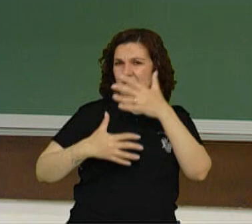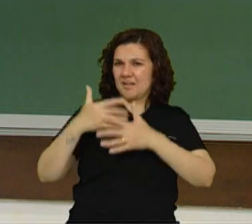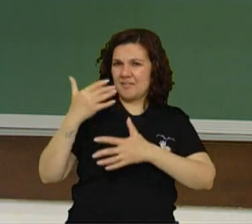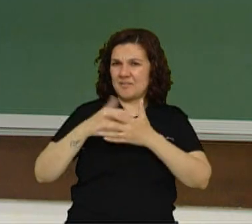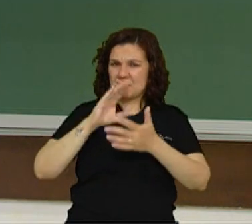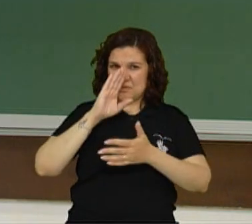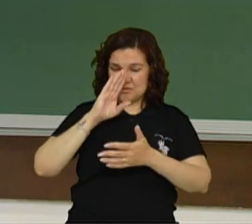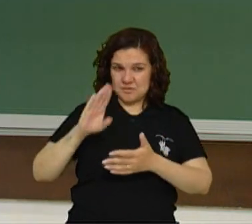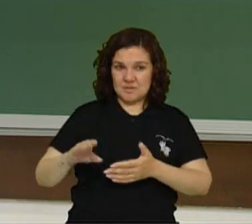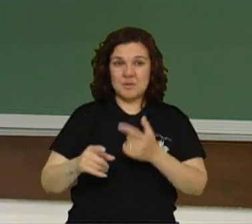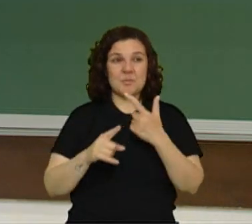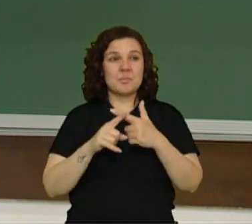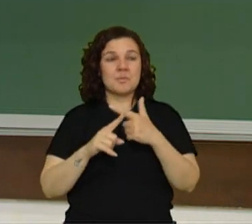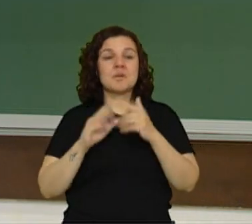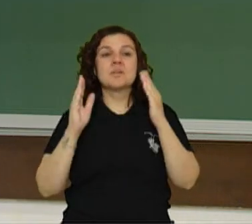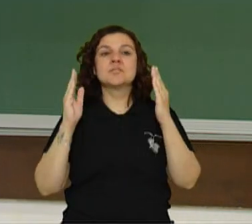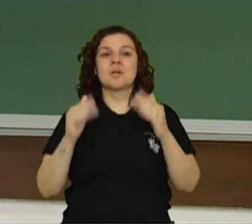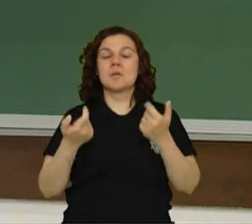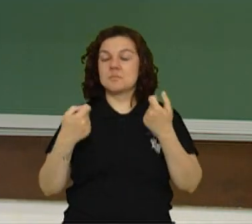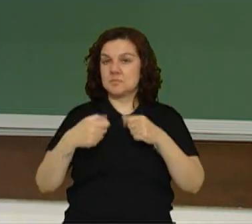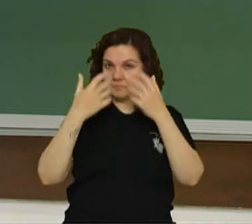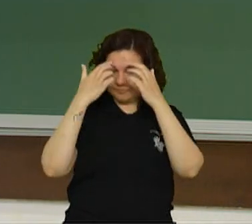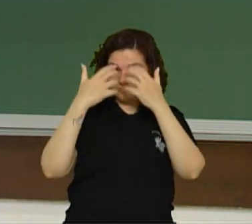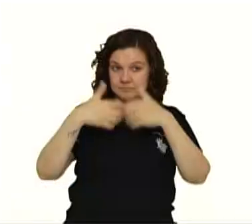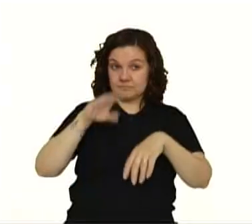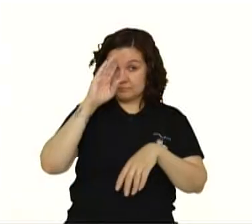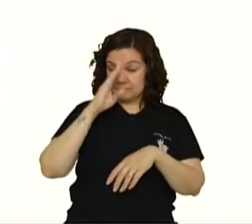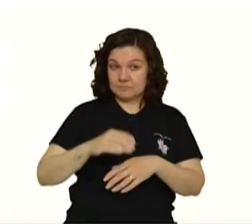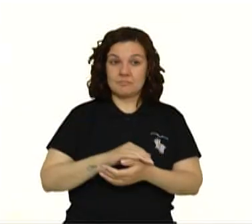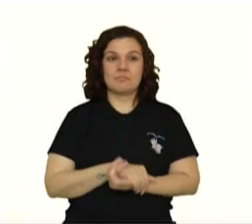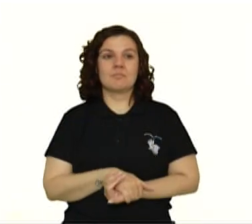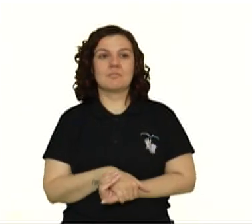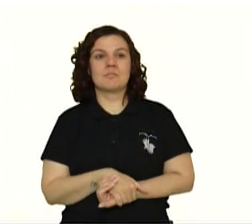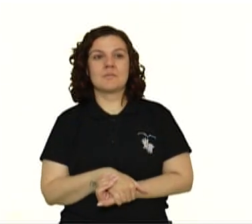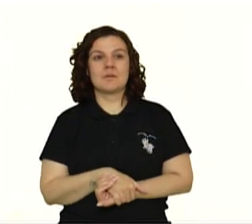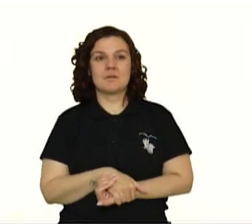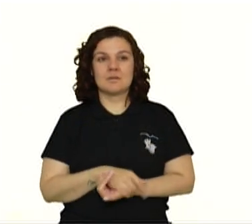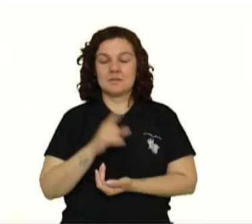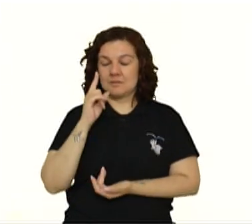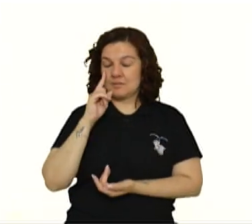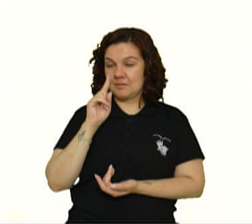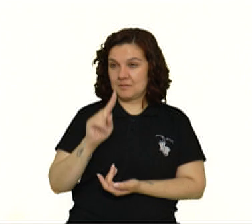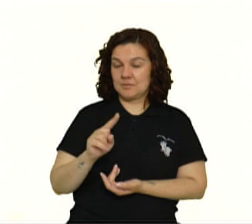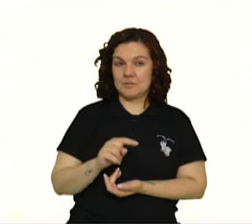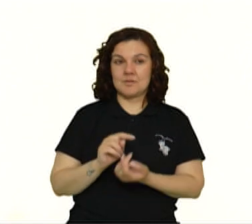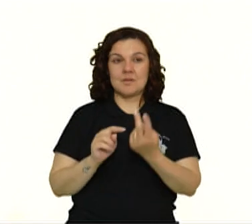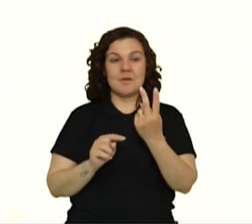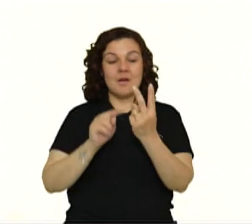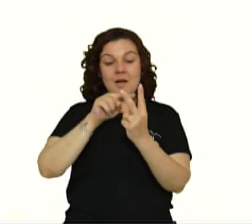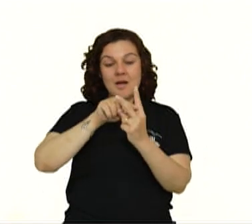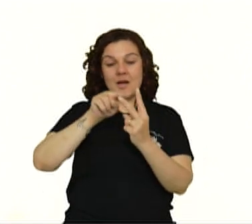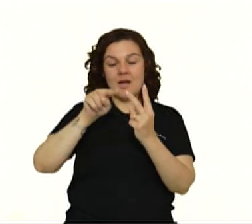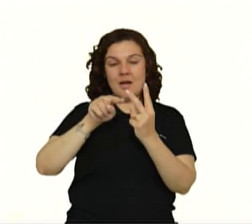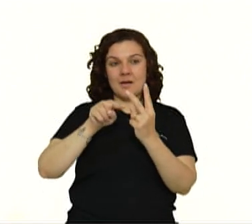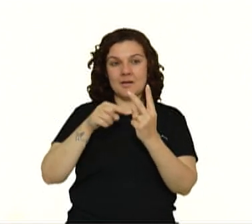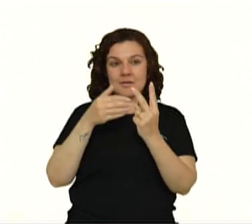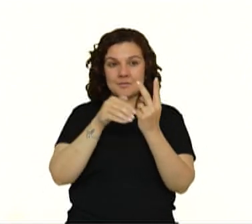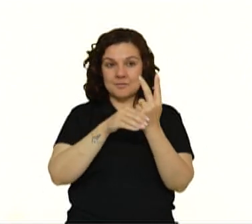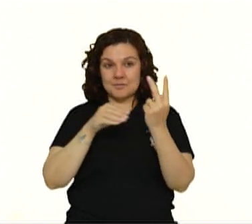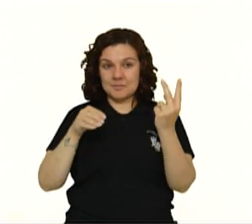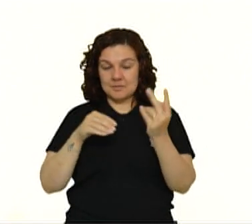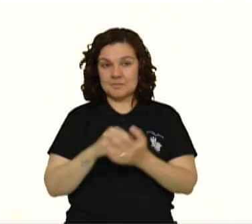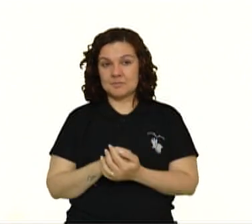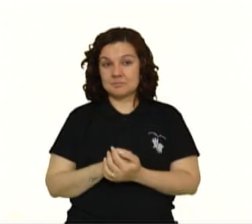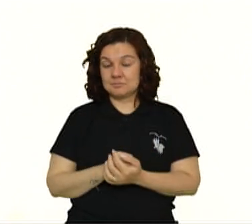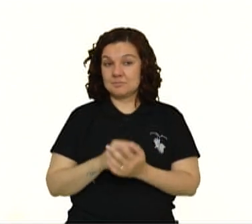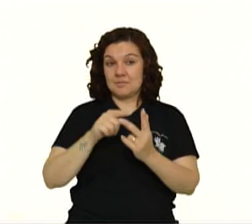meio direto, porque a gente já tem que fazer esse raciocínio na cabeça. Vamos ver o que acontece. Raiz de fração é a raiz do numerador